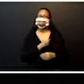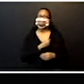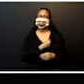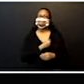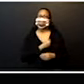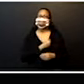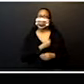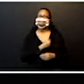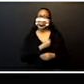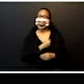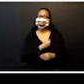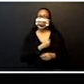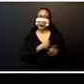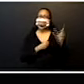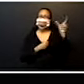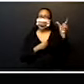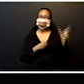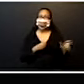segunda coluna.